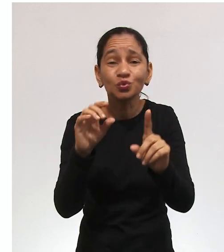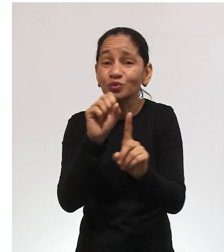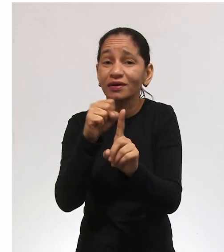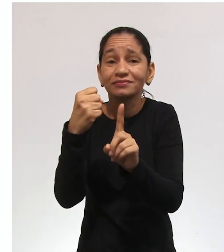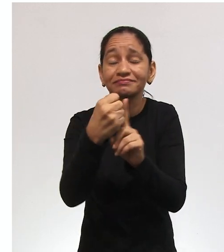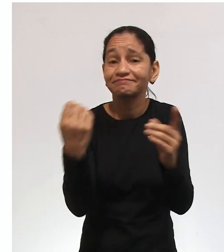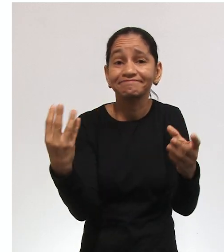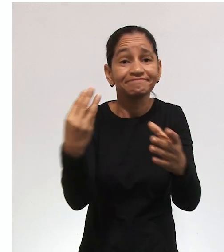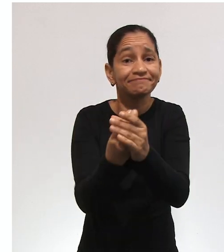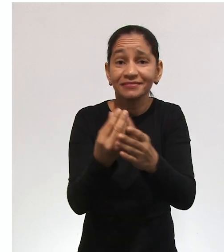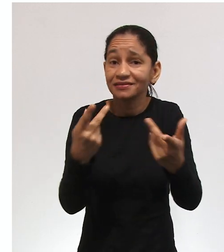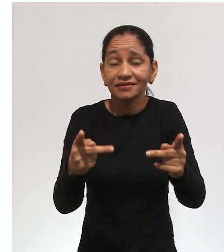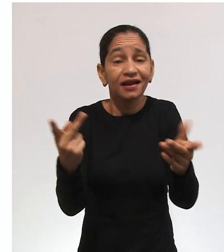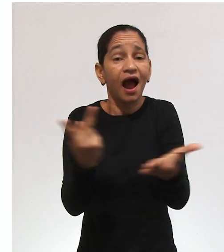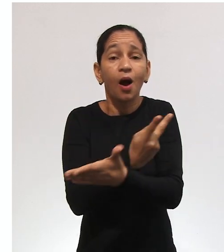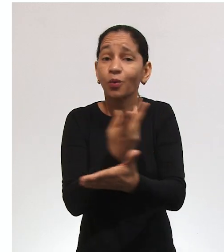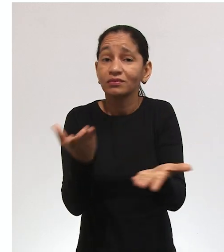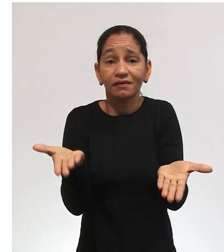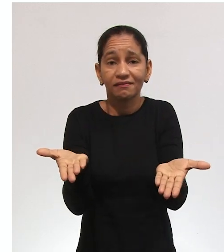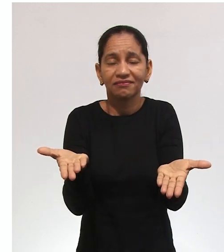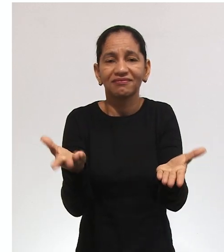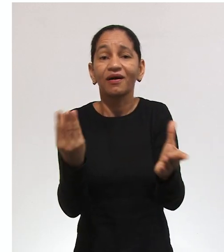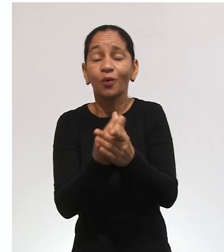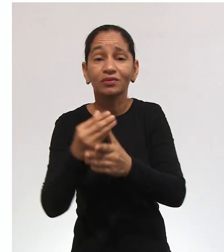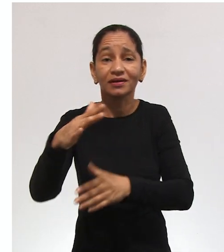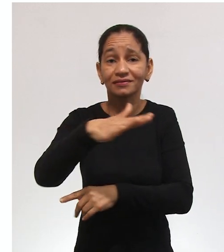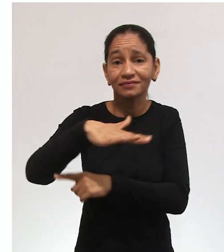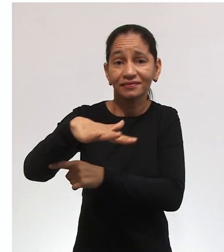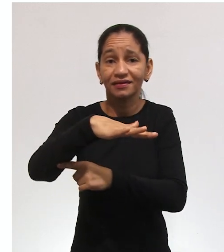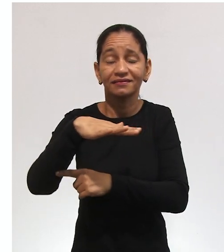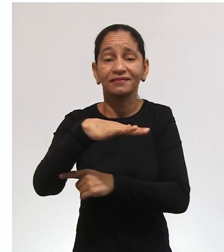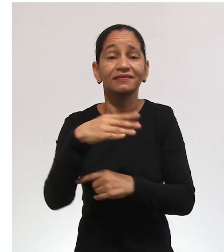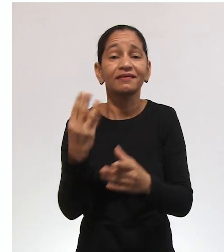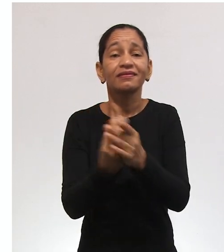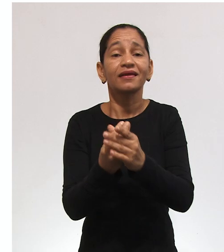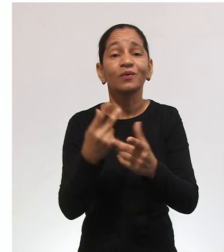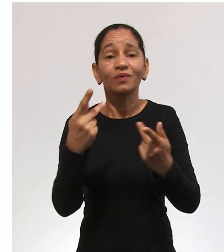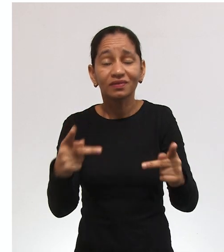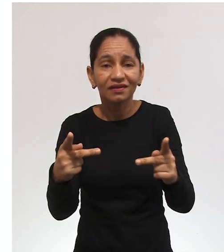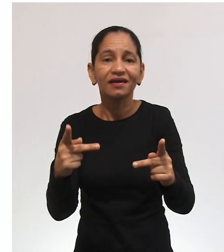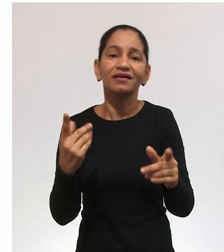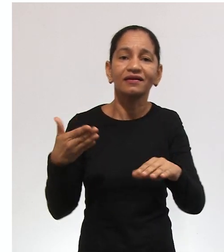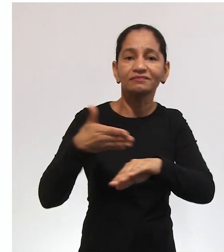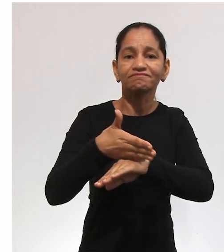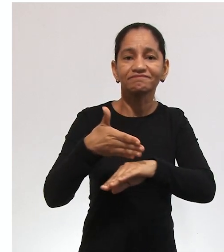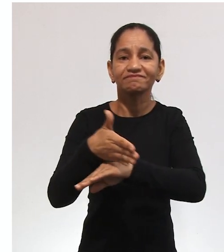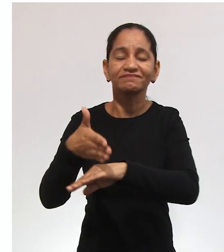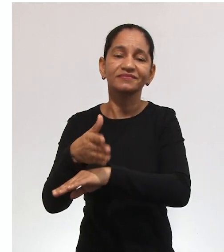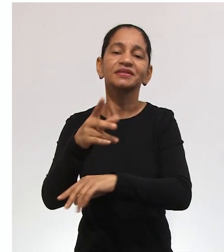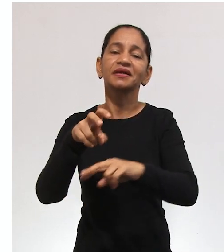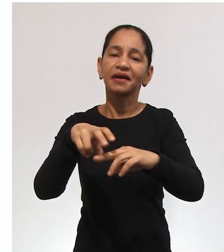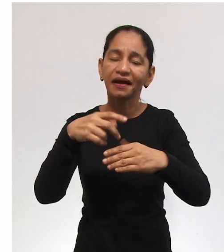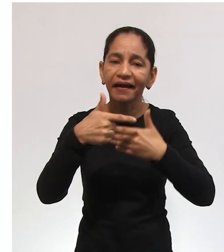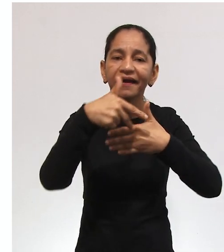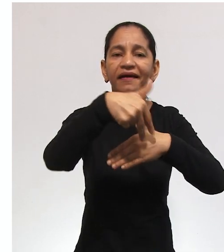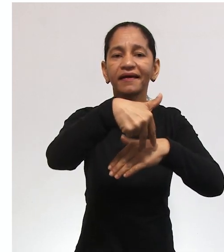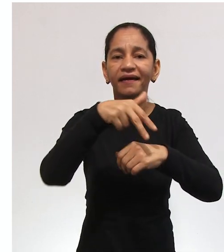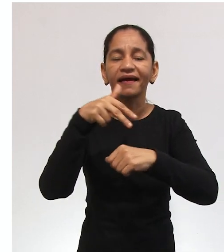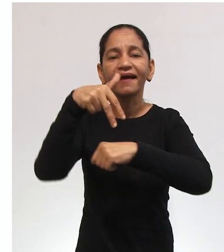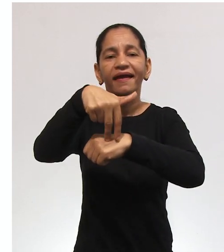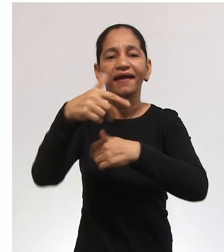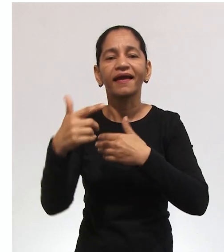socializante, porque é a partir do trabalho que o empregado consegue se inserir na sociedade. É a partir do trabalho